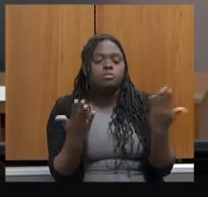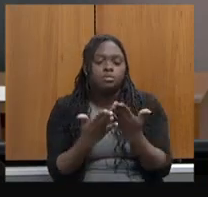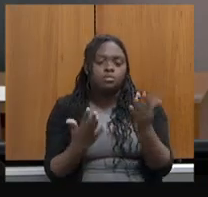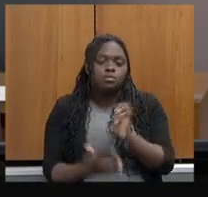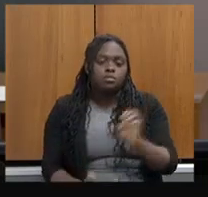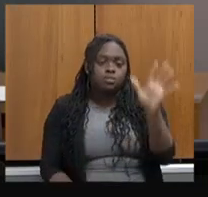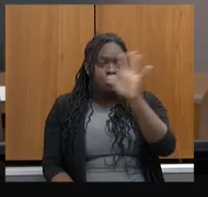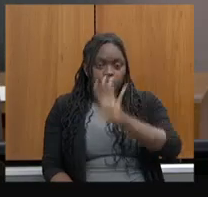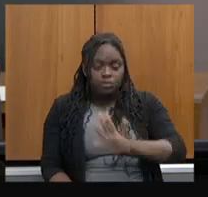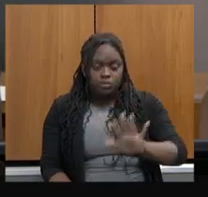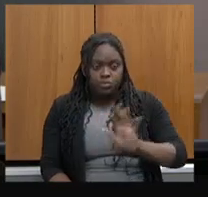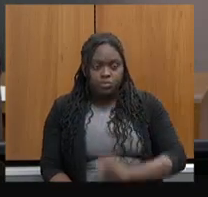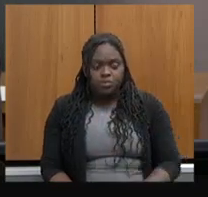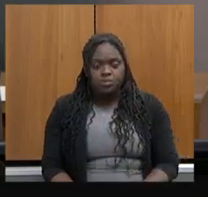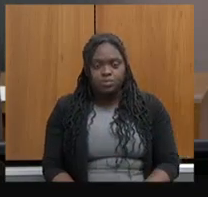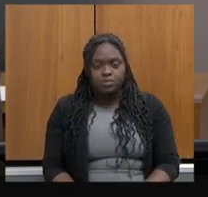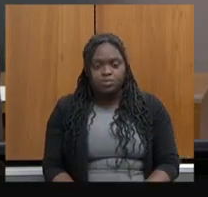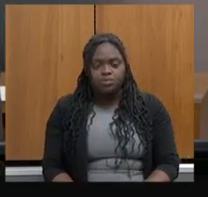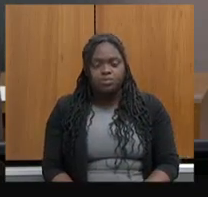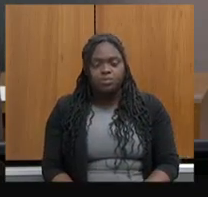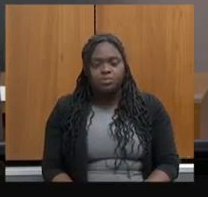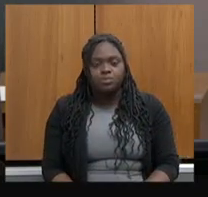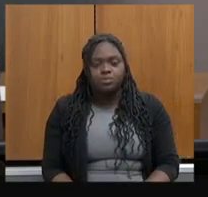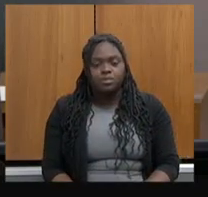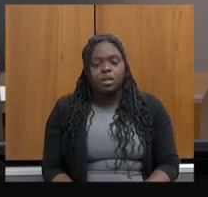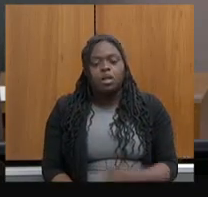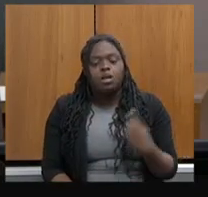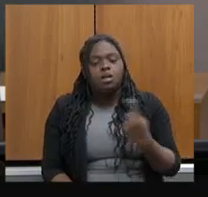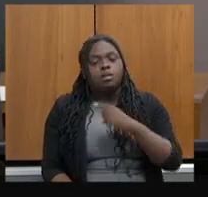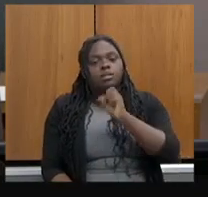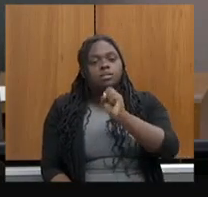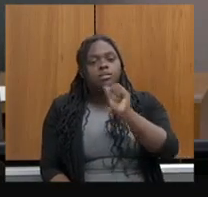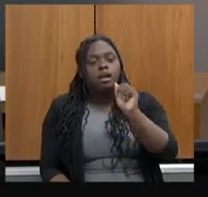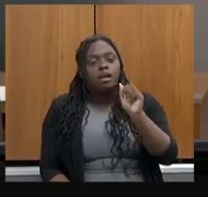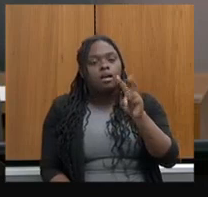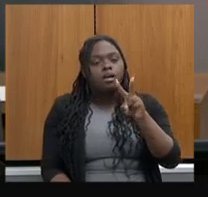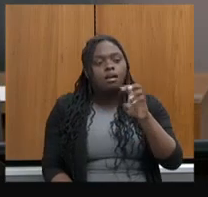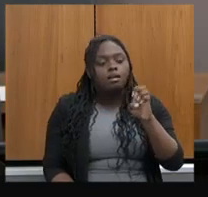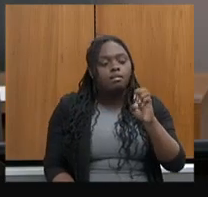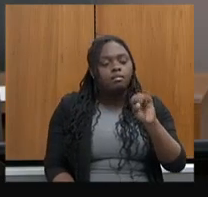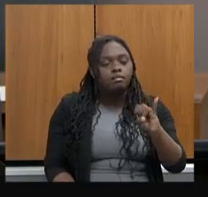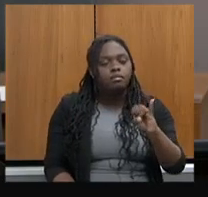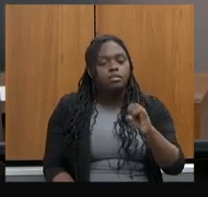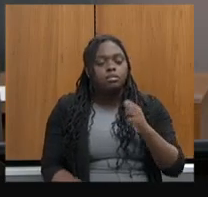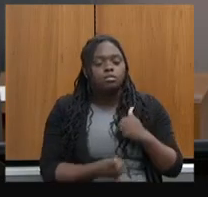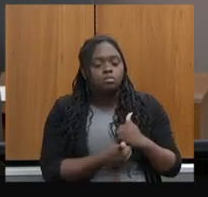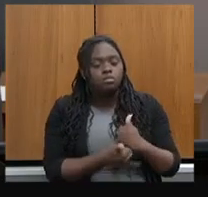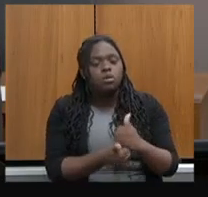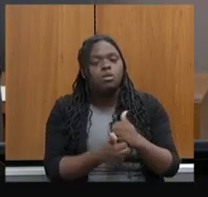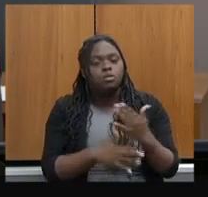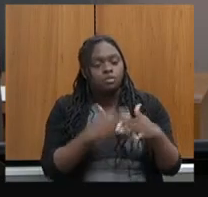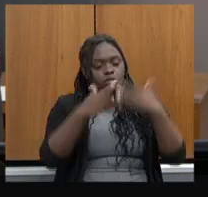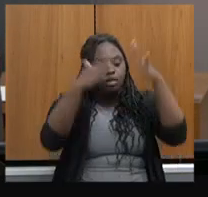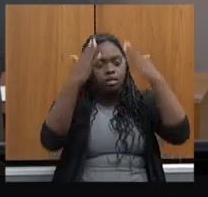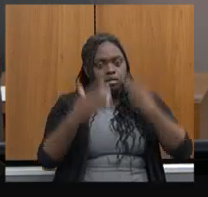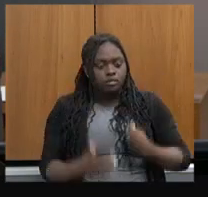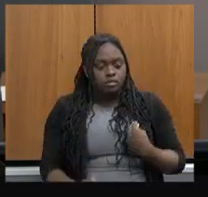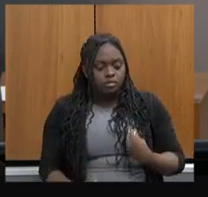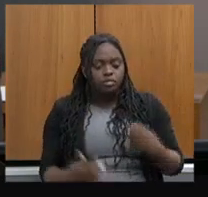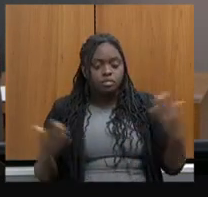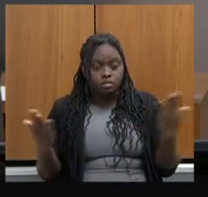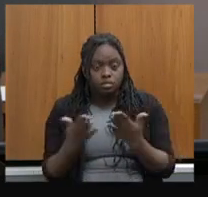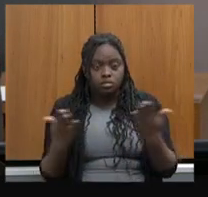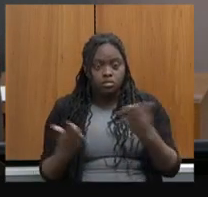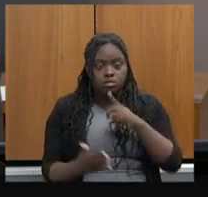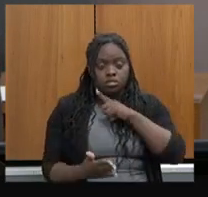estado é o nosso saave que é o suporte avançado a vida hoje nós temos aí